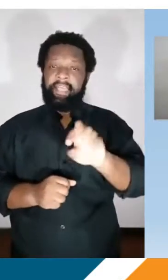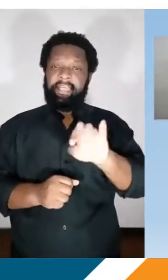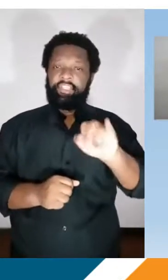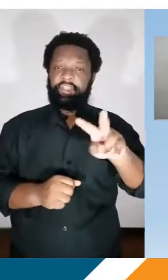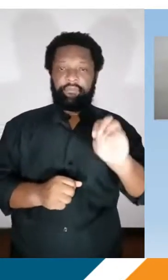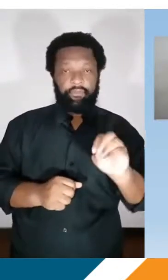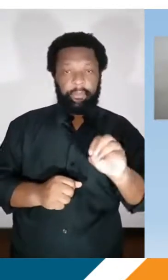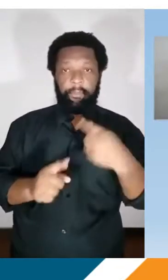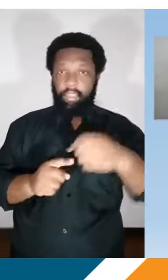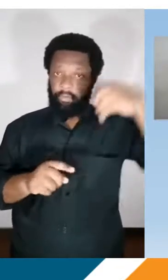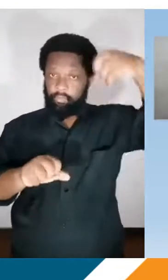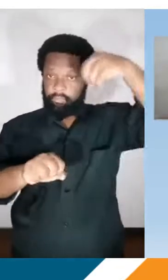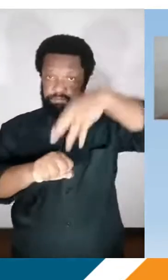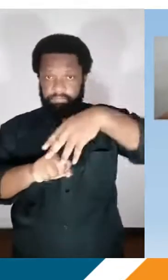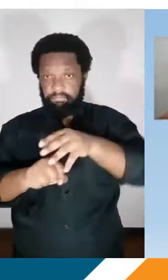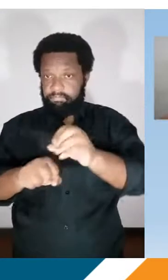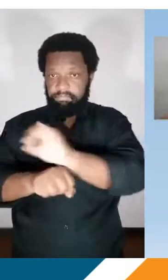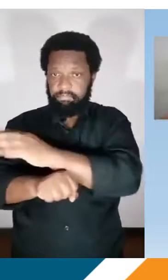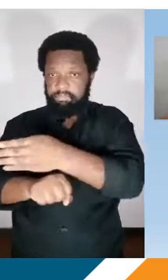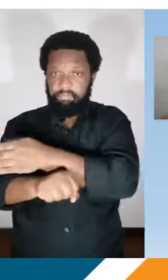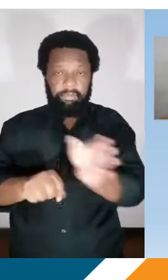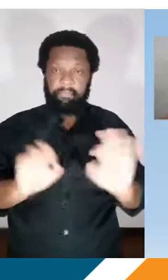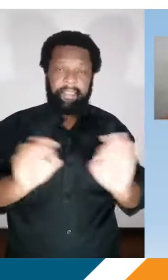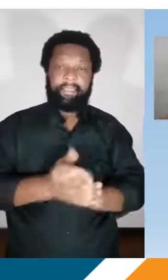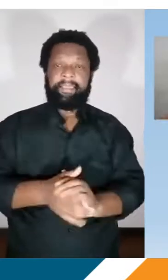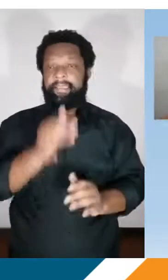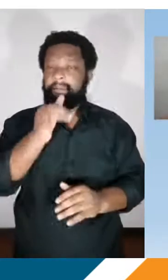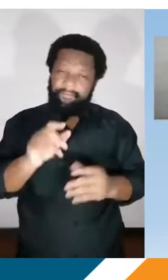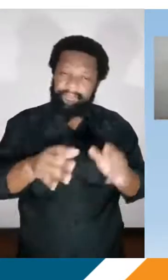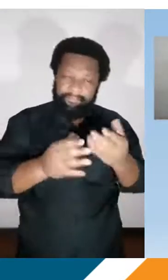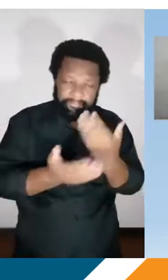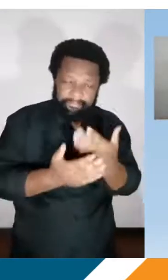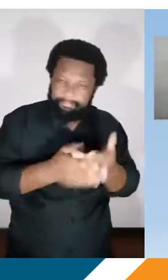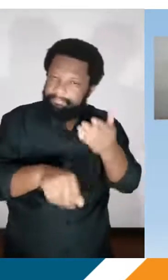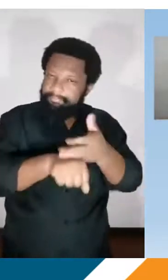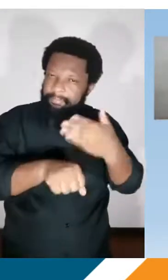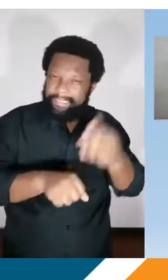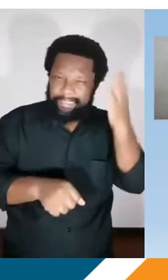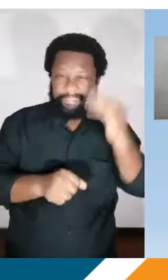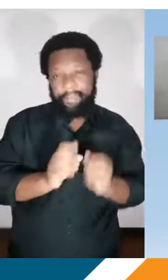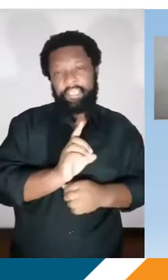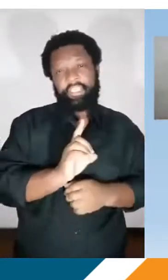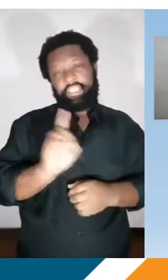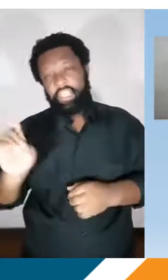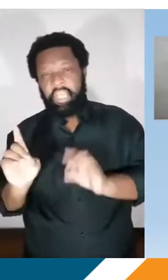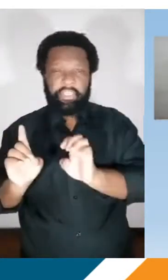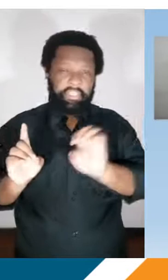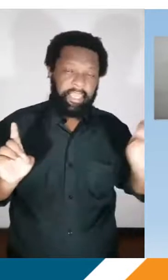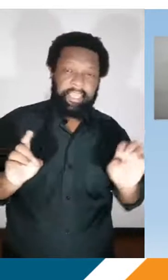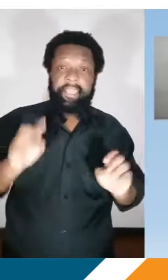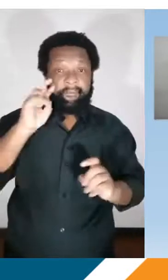inativos. Tá? E o que acontece? Tem situações onde você está fazendo um teste para verificar se ele desvia esquerda ou direita, você vai ver que